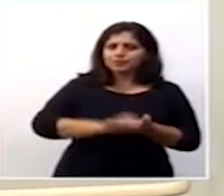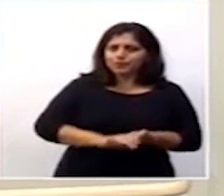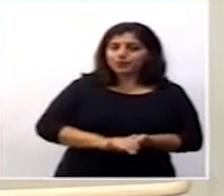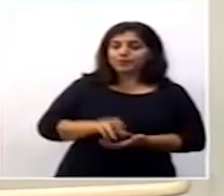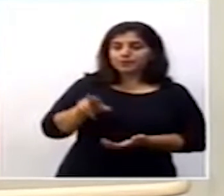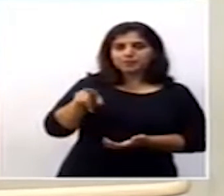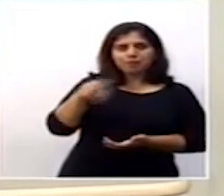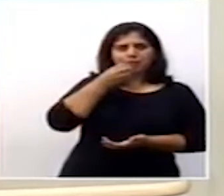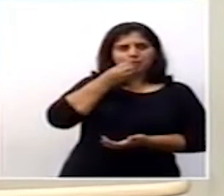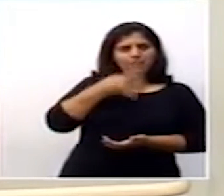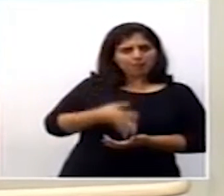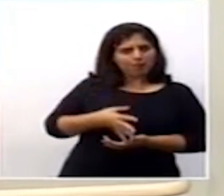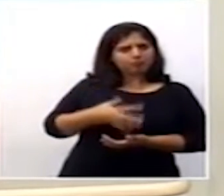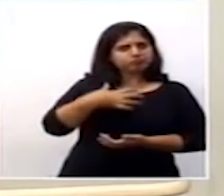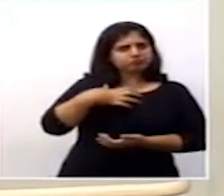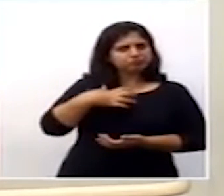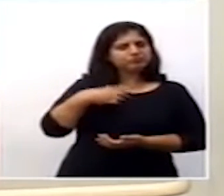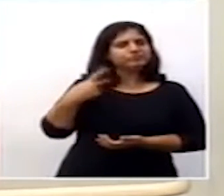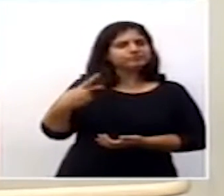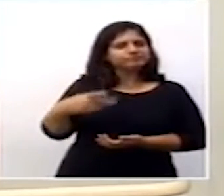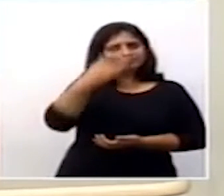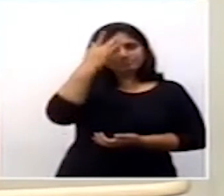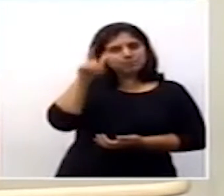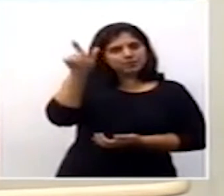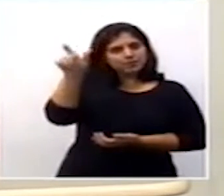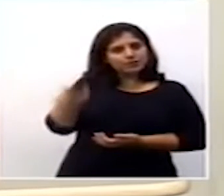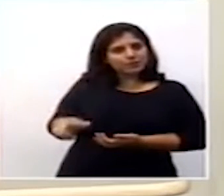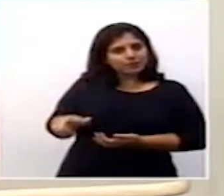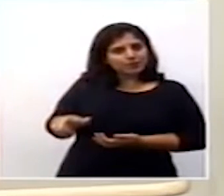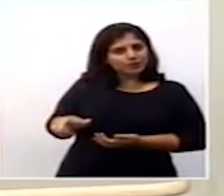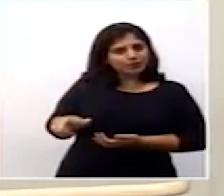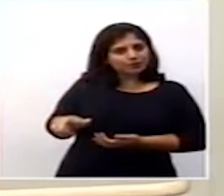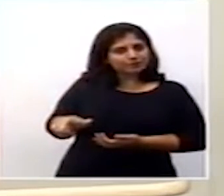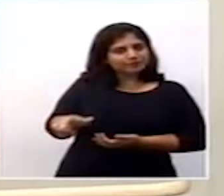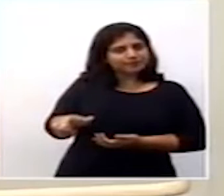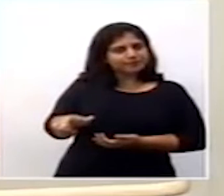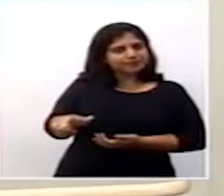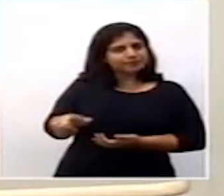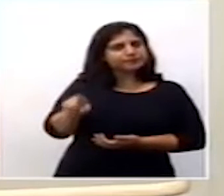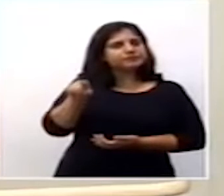irmão é um homem bom. Ele é uma pessoa